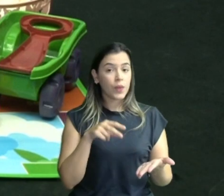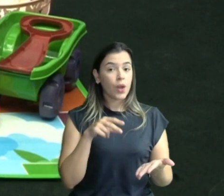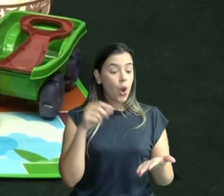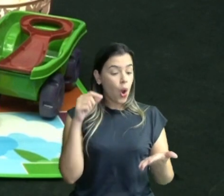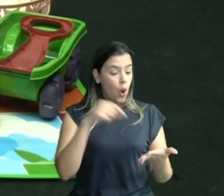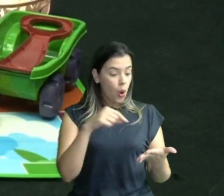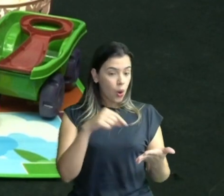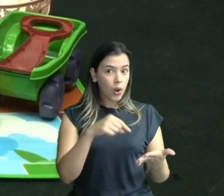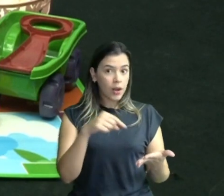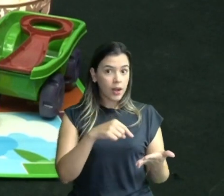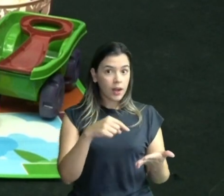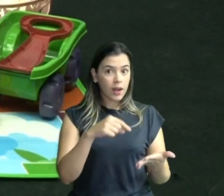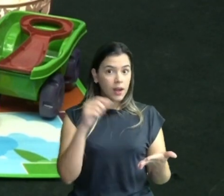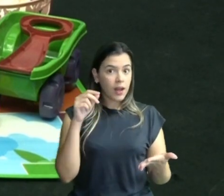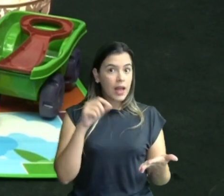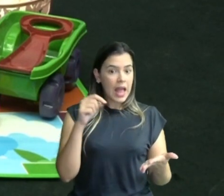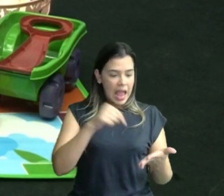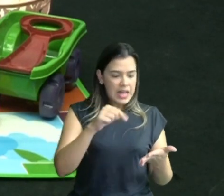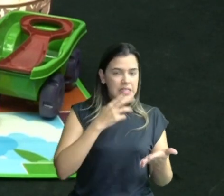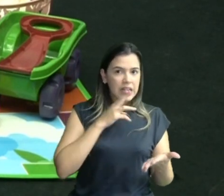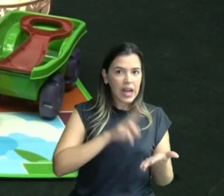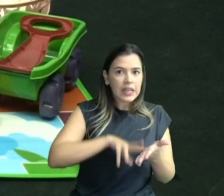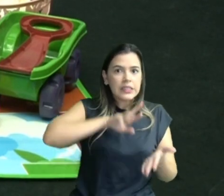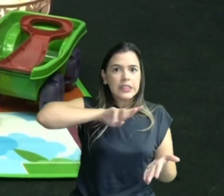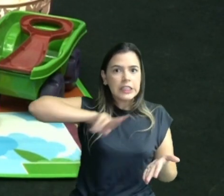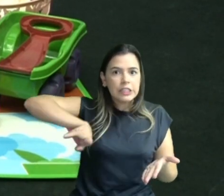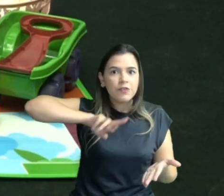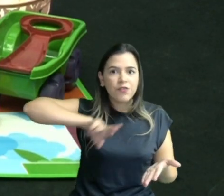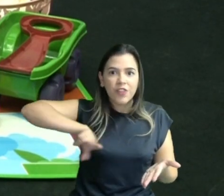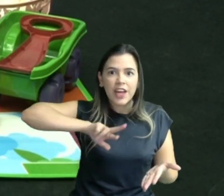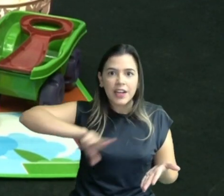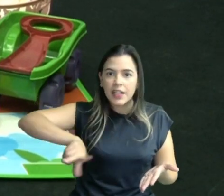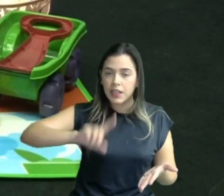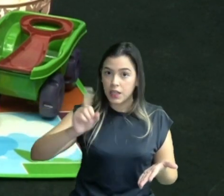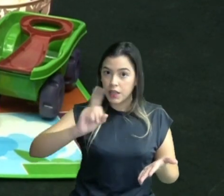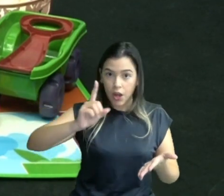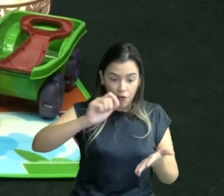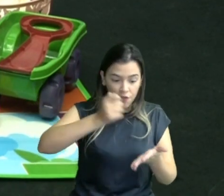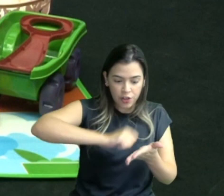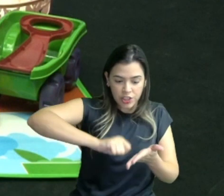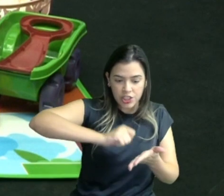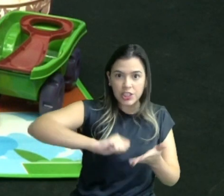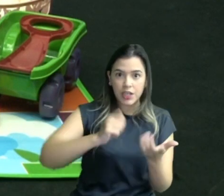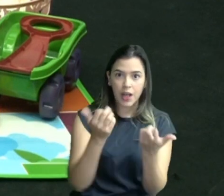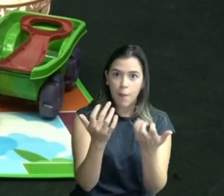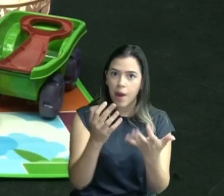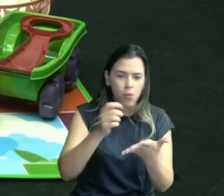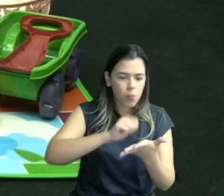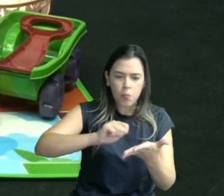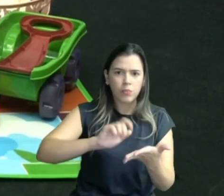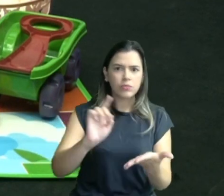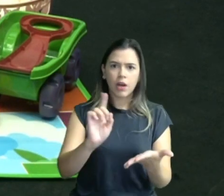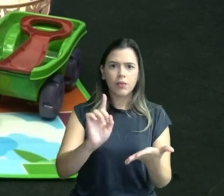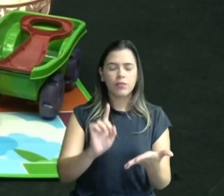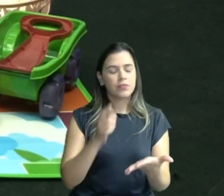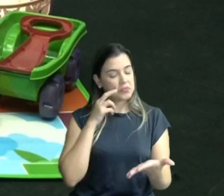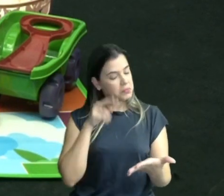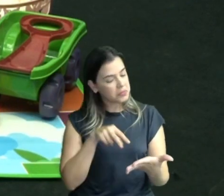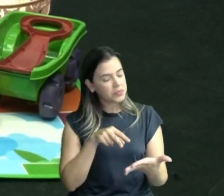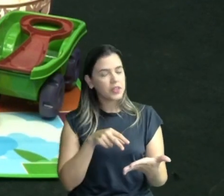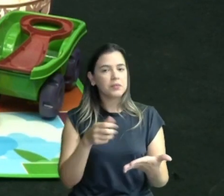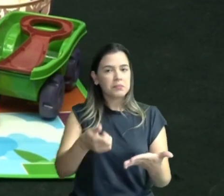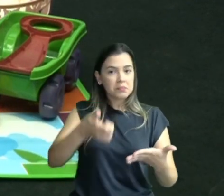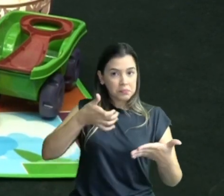essa carta Parece ser bem diferente das outras ou não foi escrito à mão vamos ver o que diz